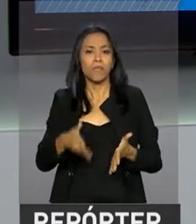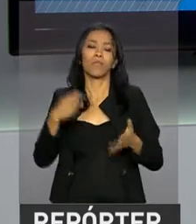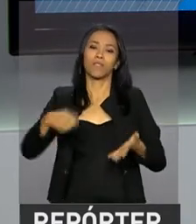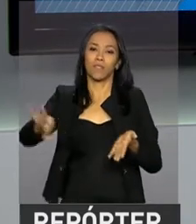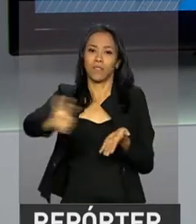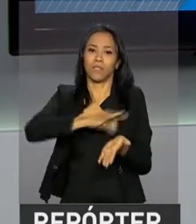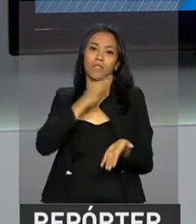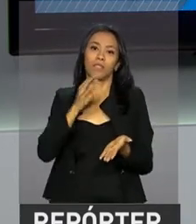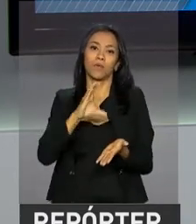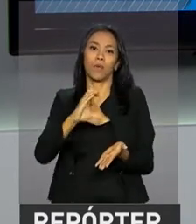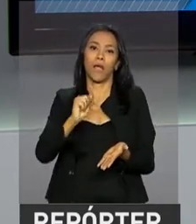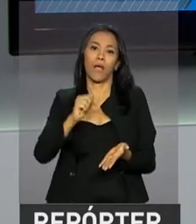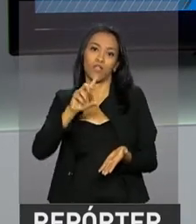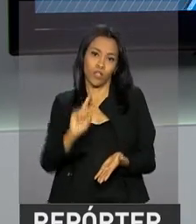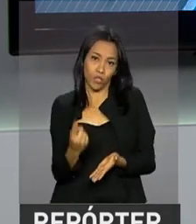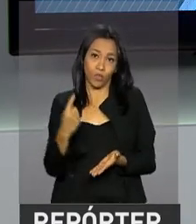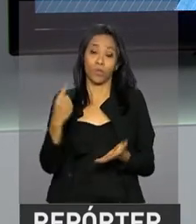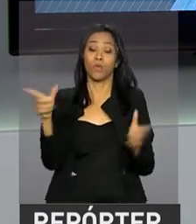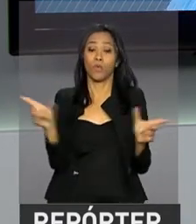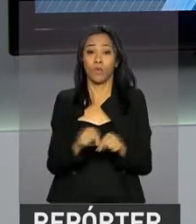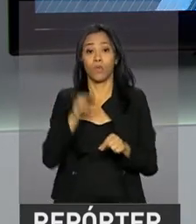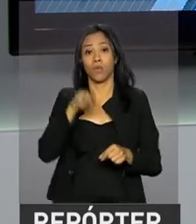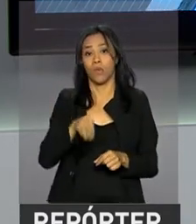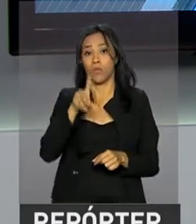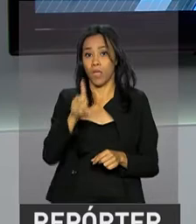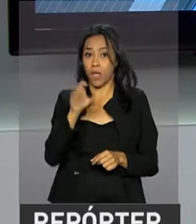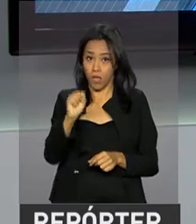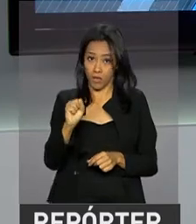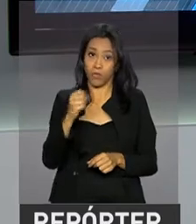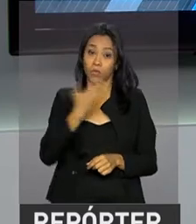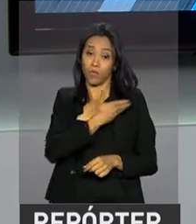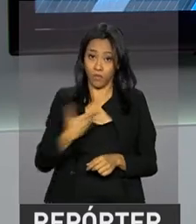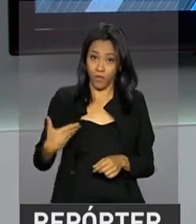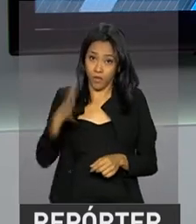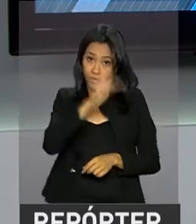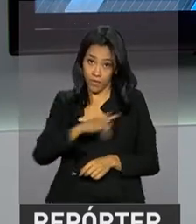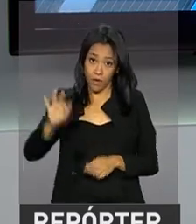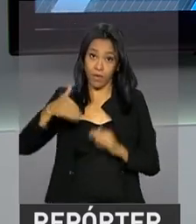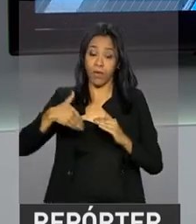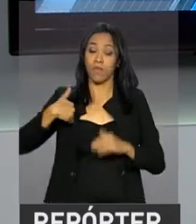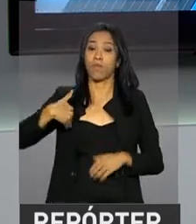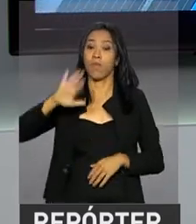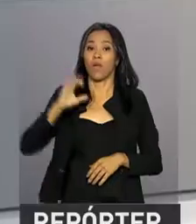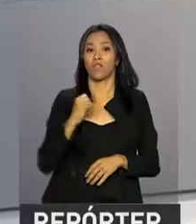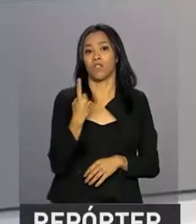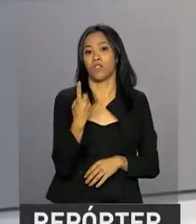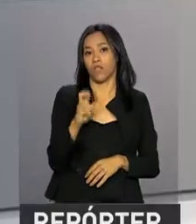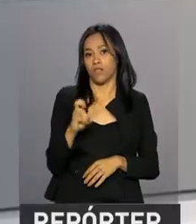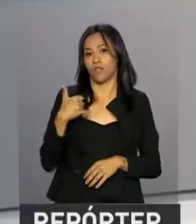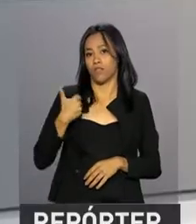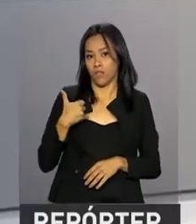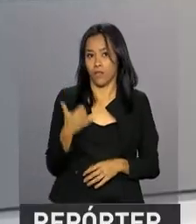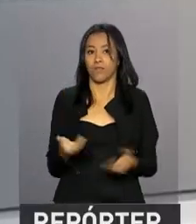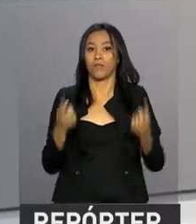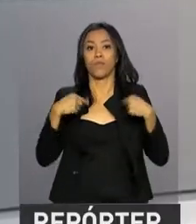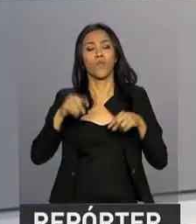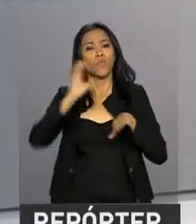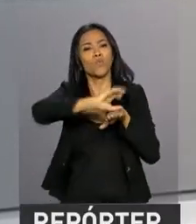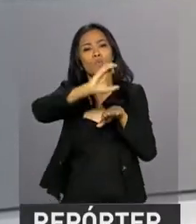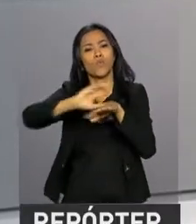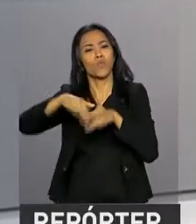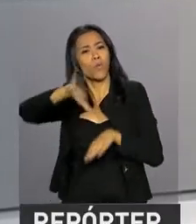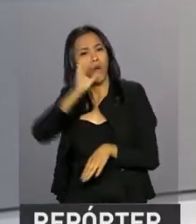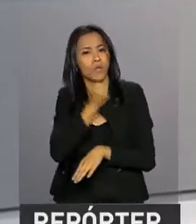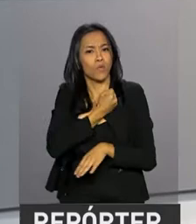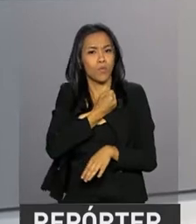no cadastro único para programas sociais do governo federal e ter mais de 15 anos de idade entre os cursos com maior